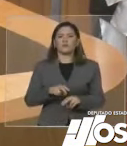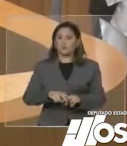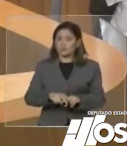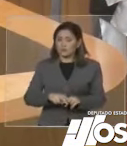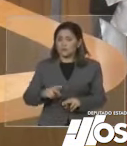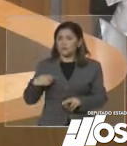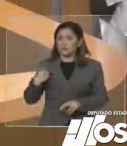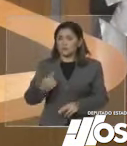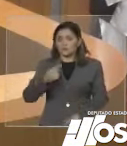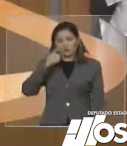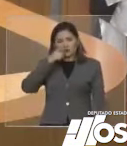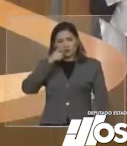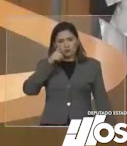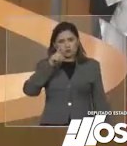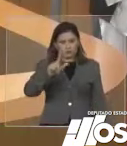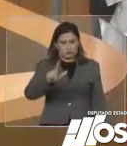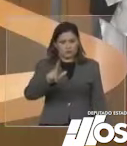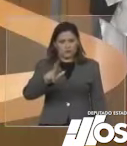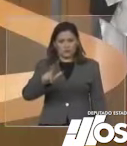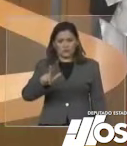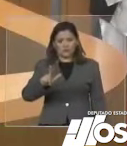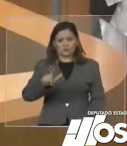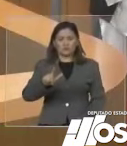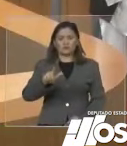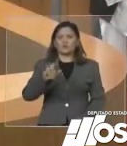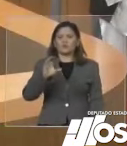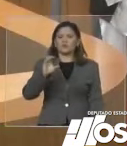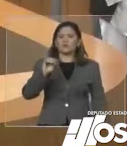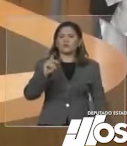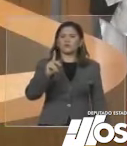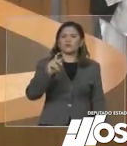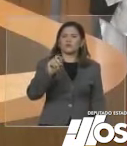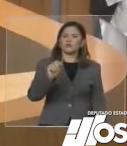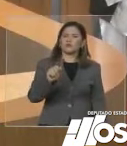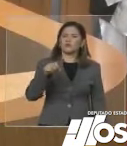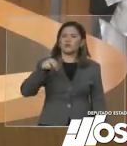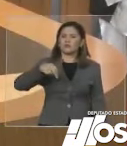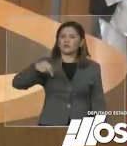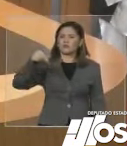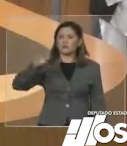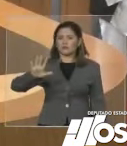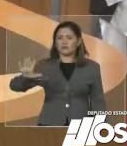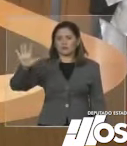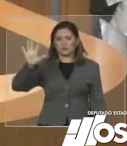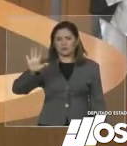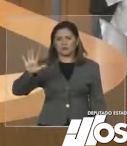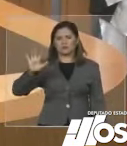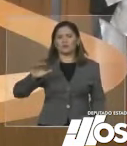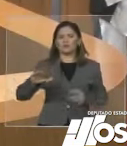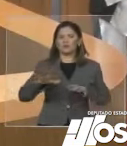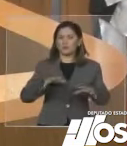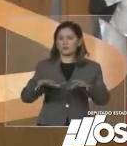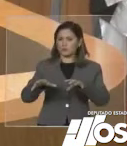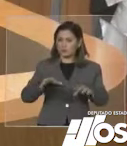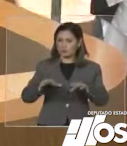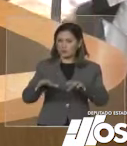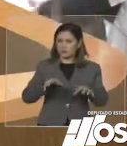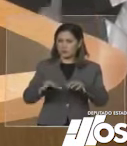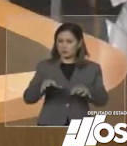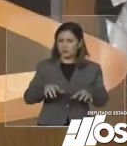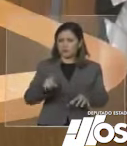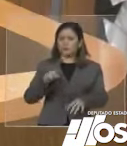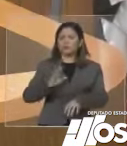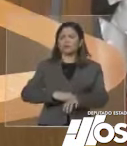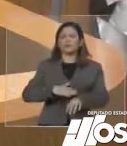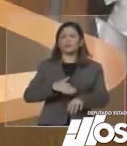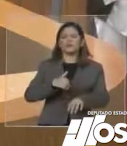ser campeão da Copa do Nordeste, tornando o Sampaio Corrêa o melhor